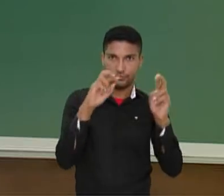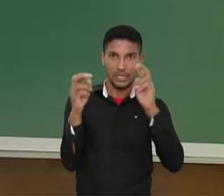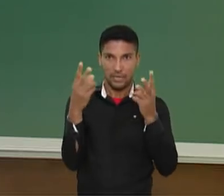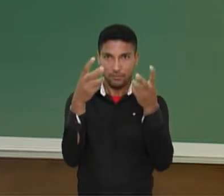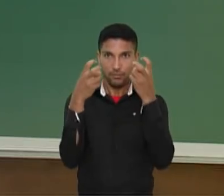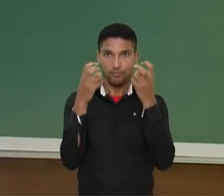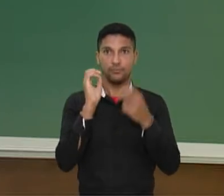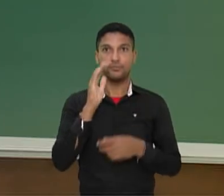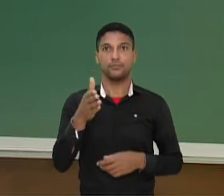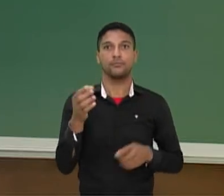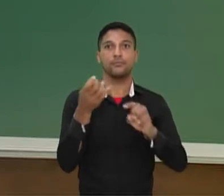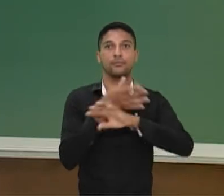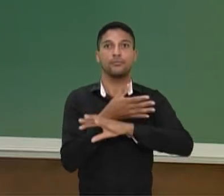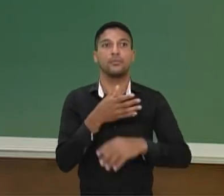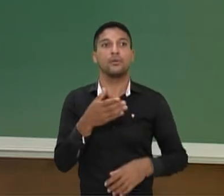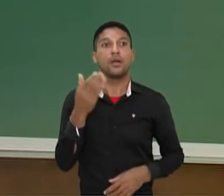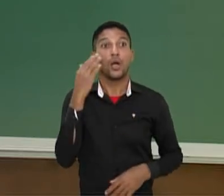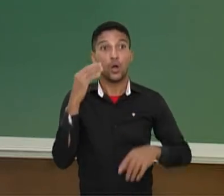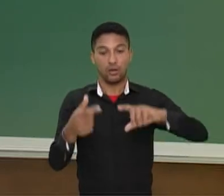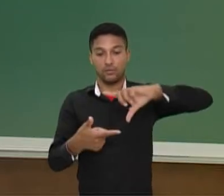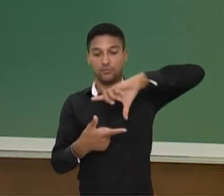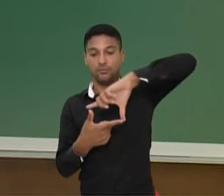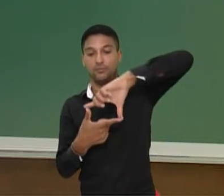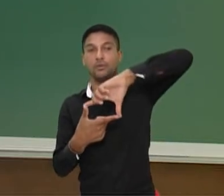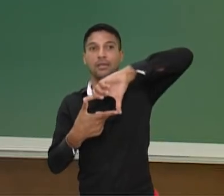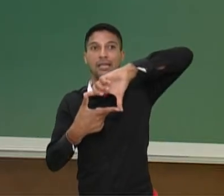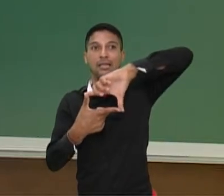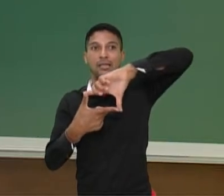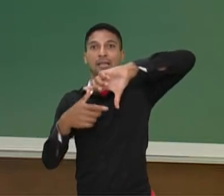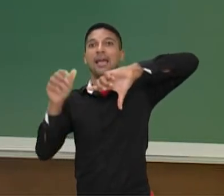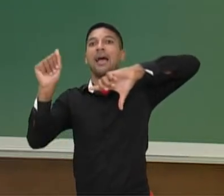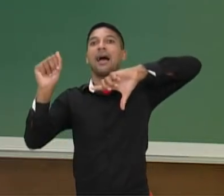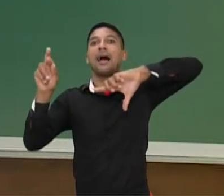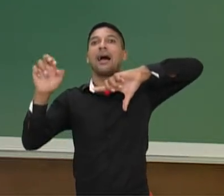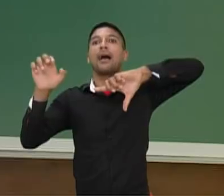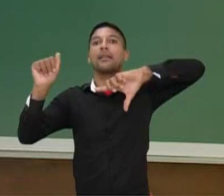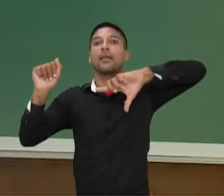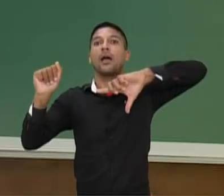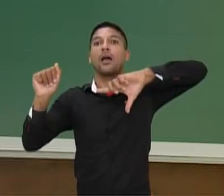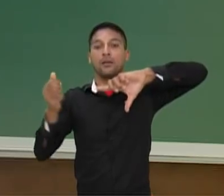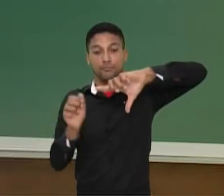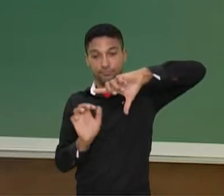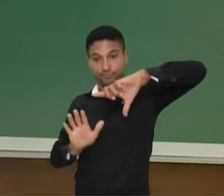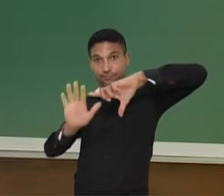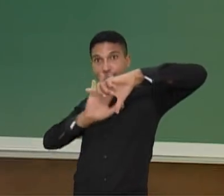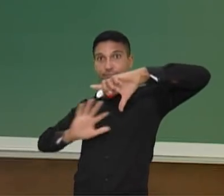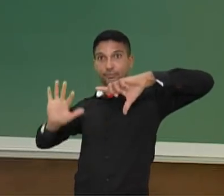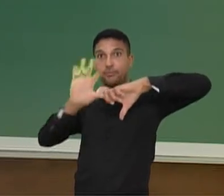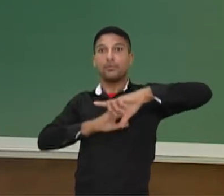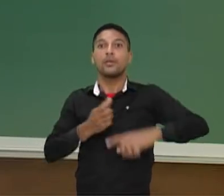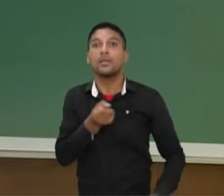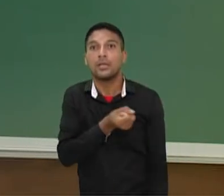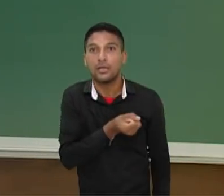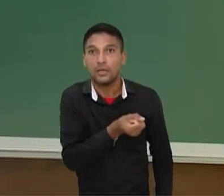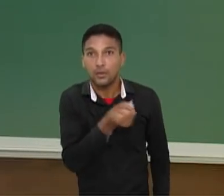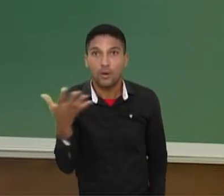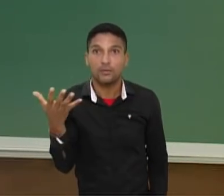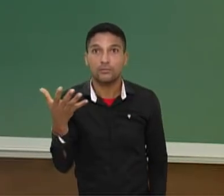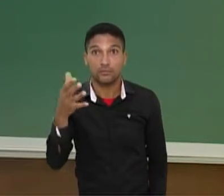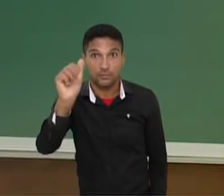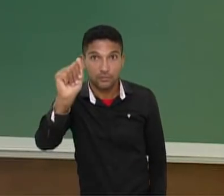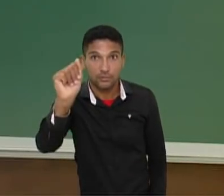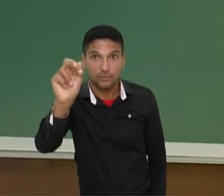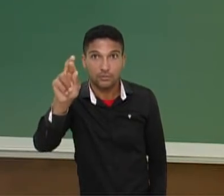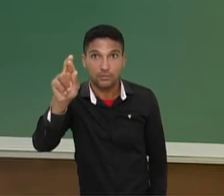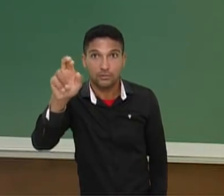li. Qual é a medida da área desse paralelogramo? Então, agora eu vou dar um tempinho para você calcular a